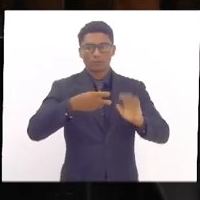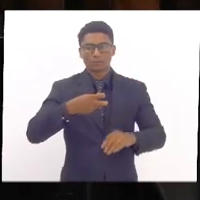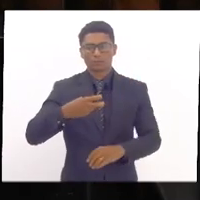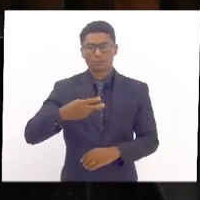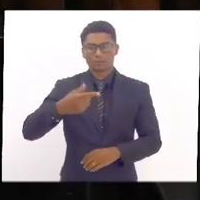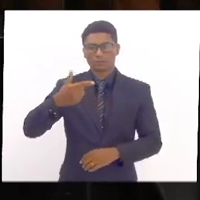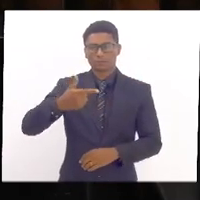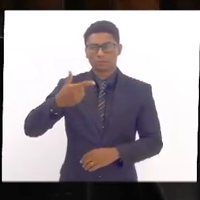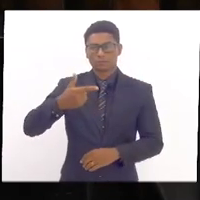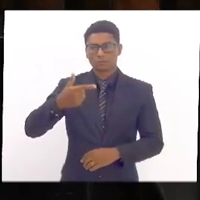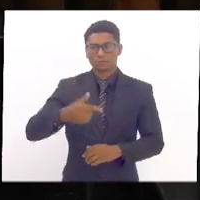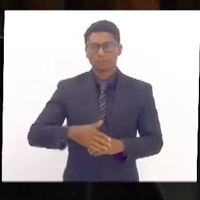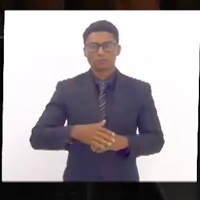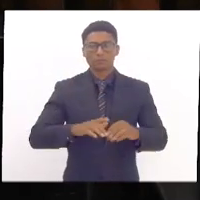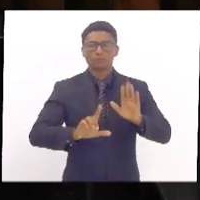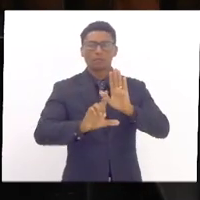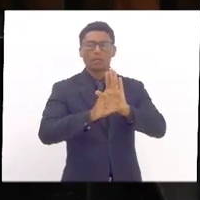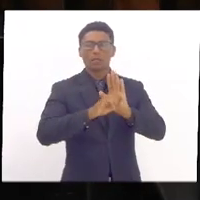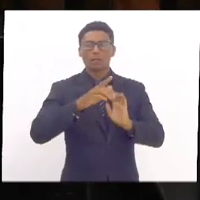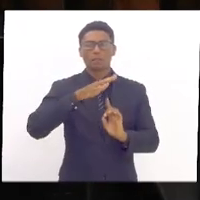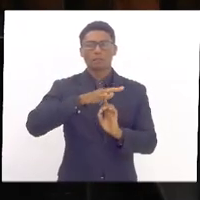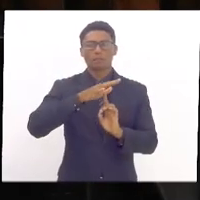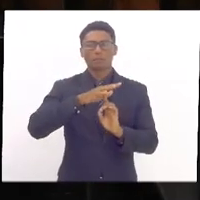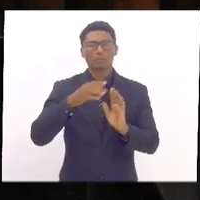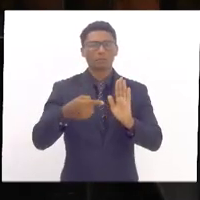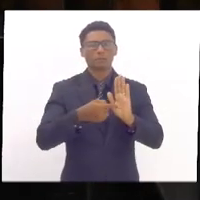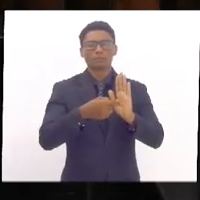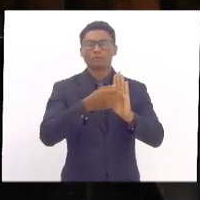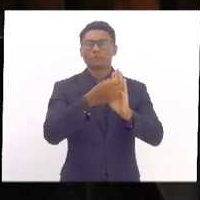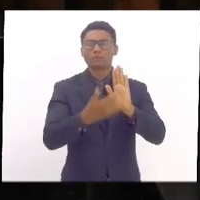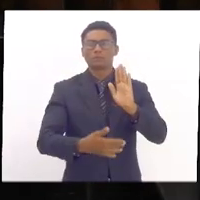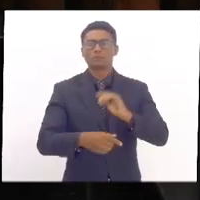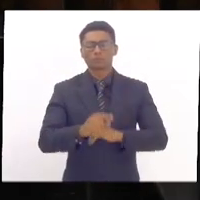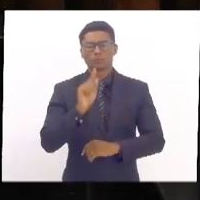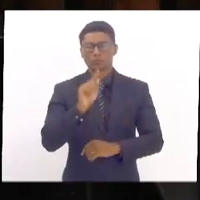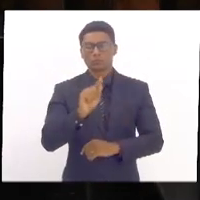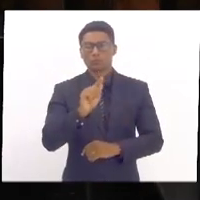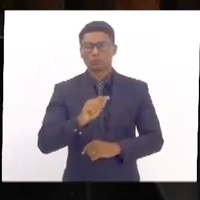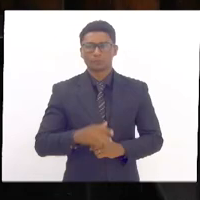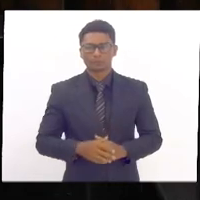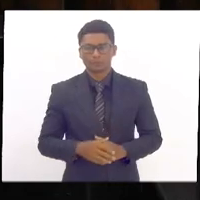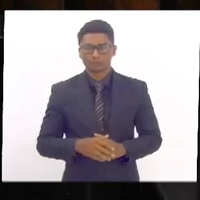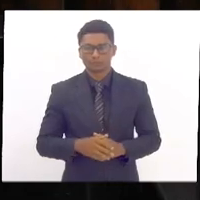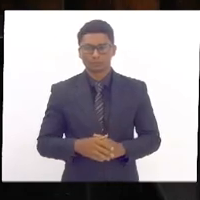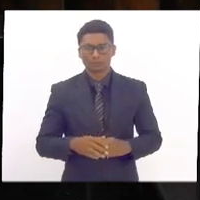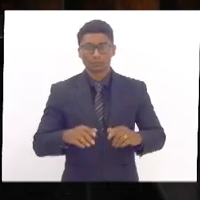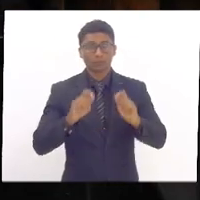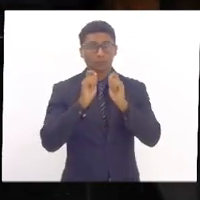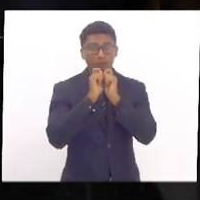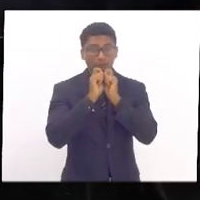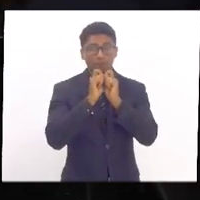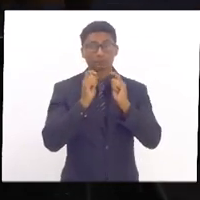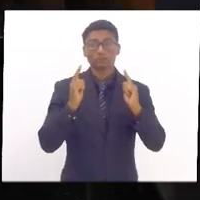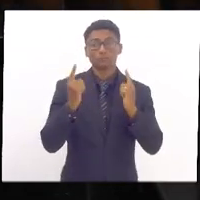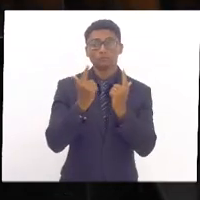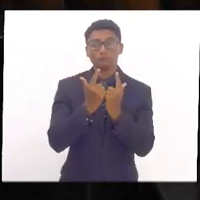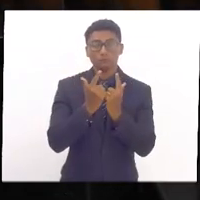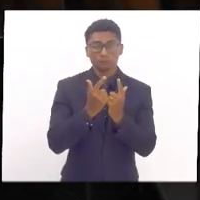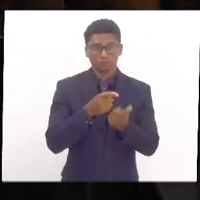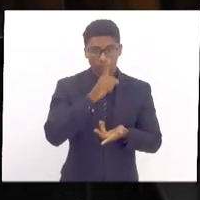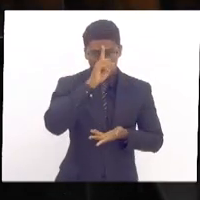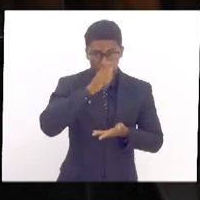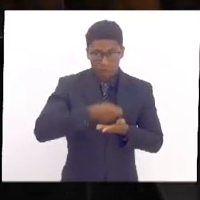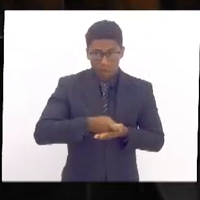o que diz a Lei do Paraná? A resolução da Assembleia regulamentará